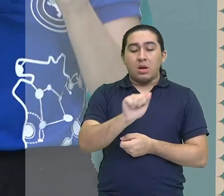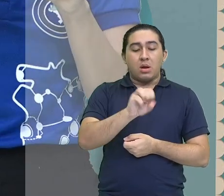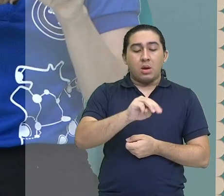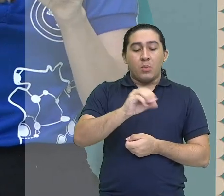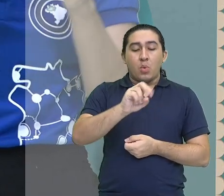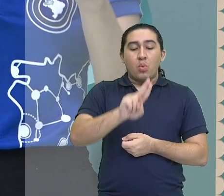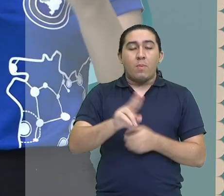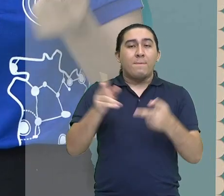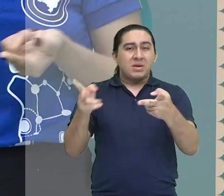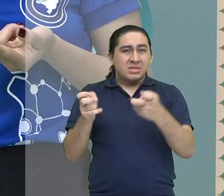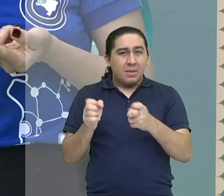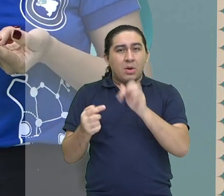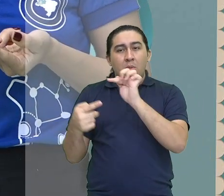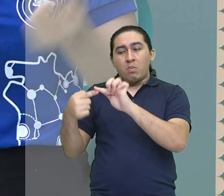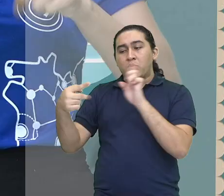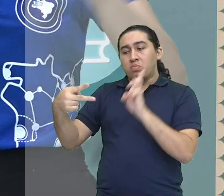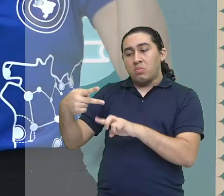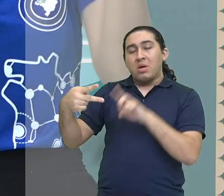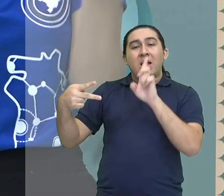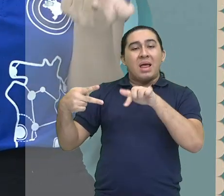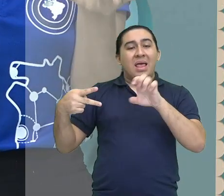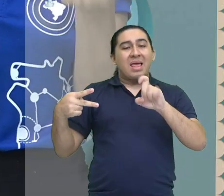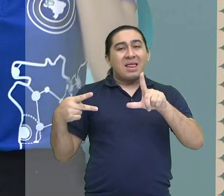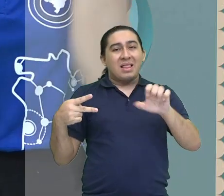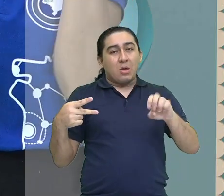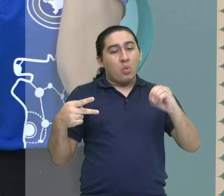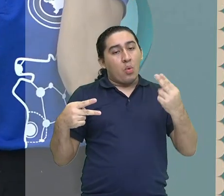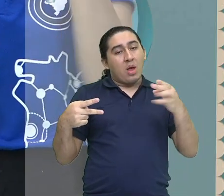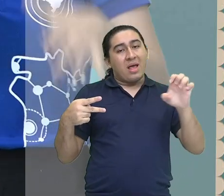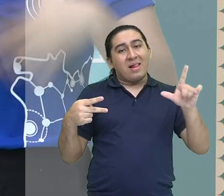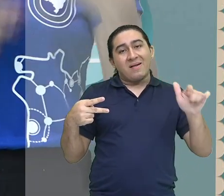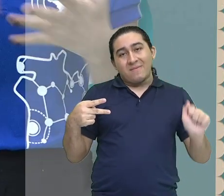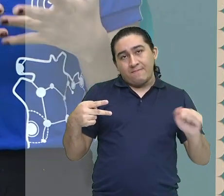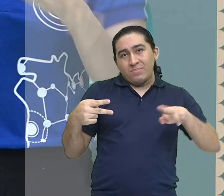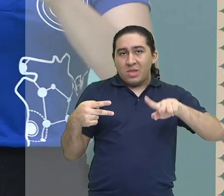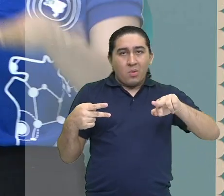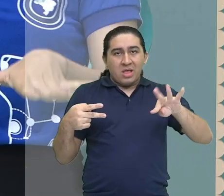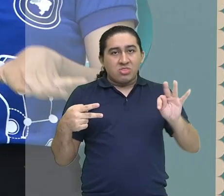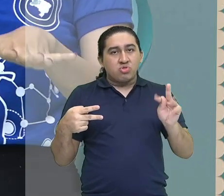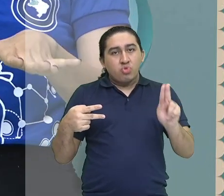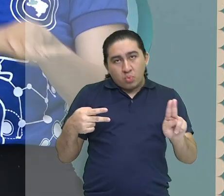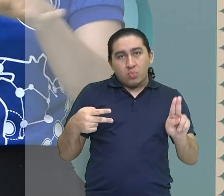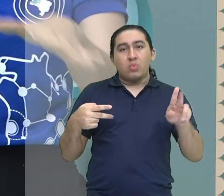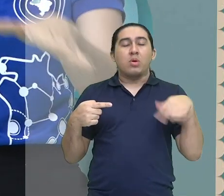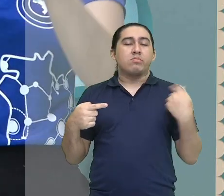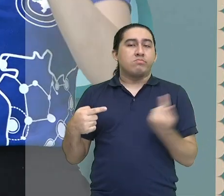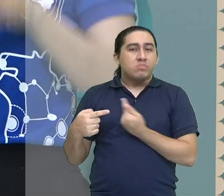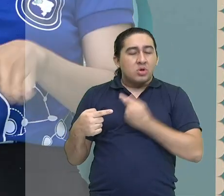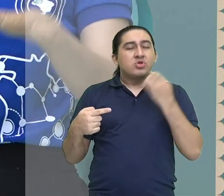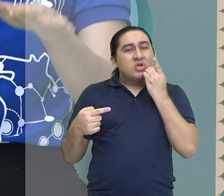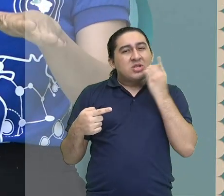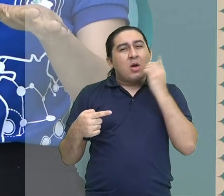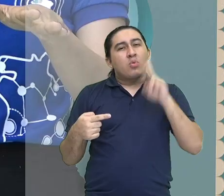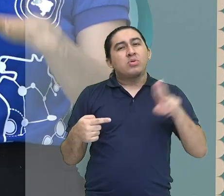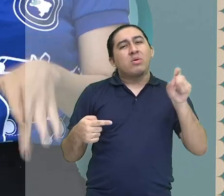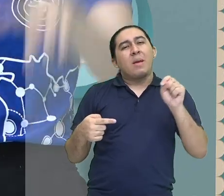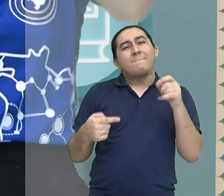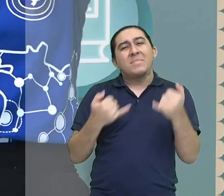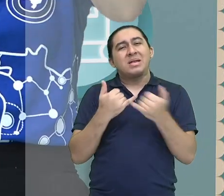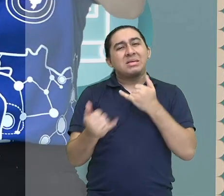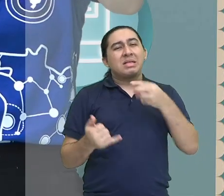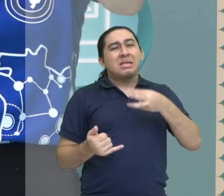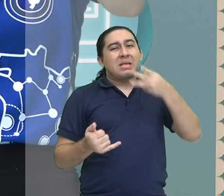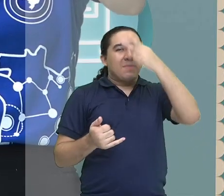conjugado como ele ou ela, e não como tu, tá bom? E aí a gente conjuga no dia a dia o tu como se fosse de terceira